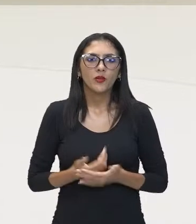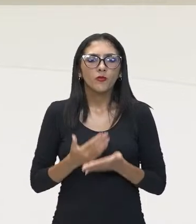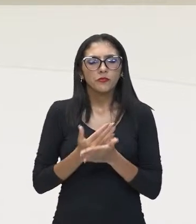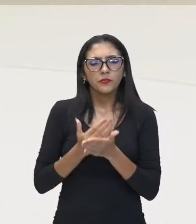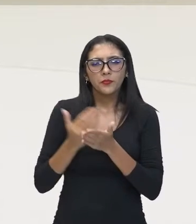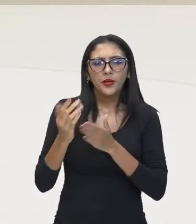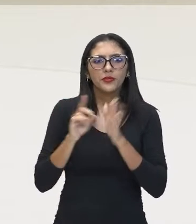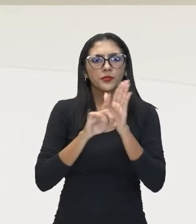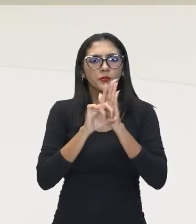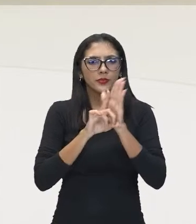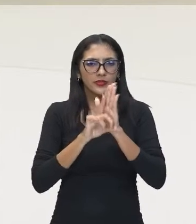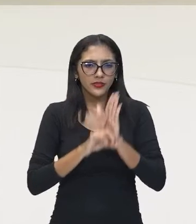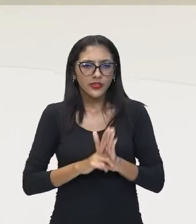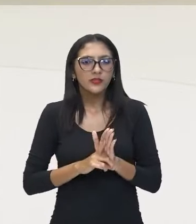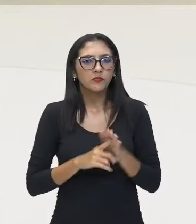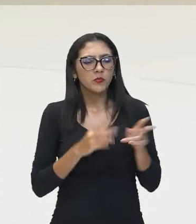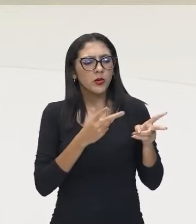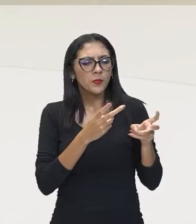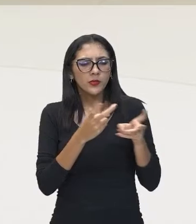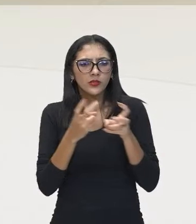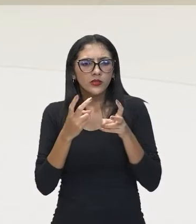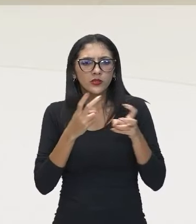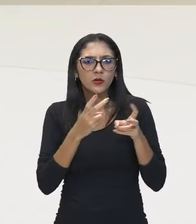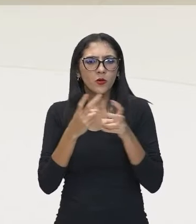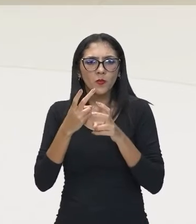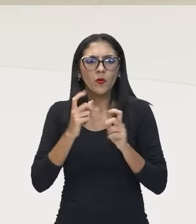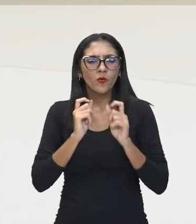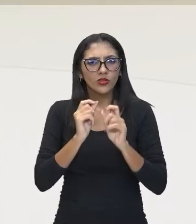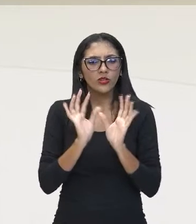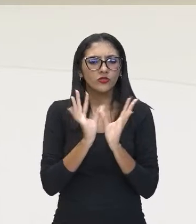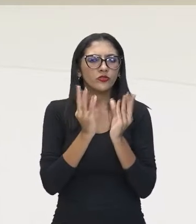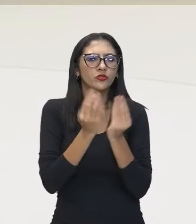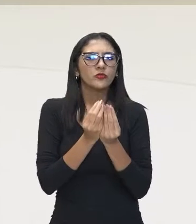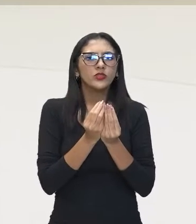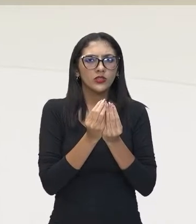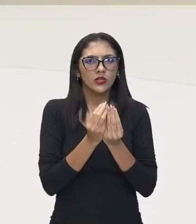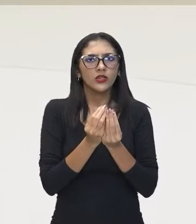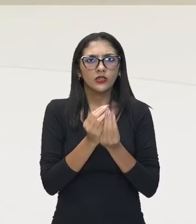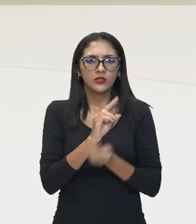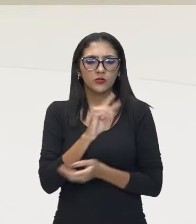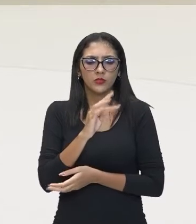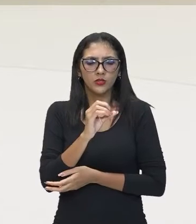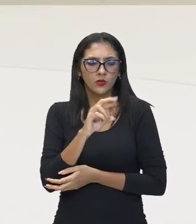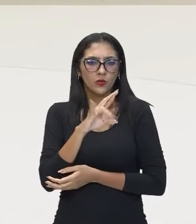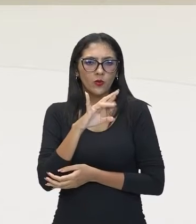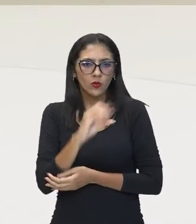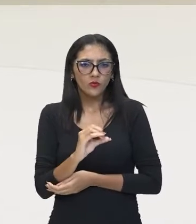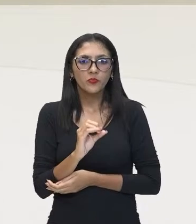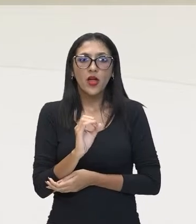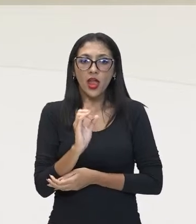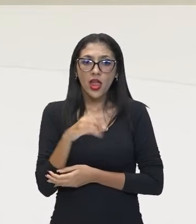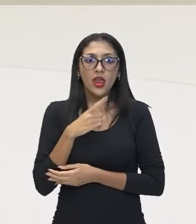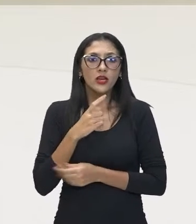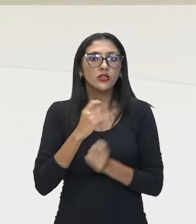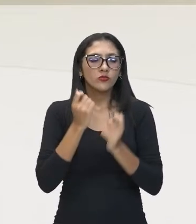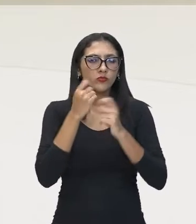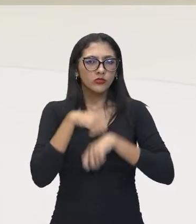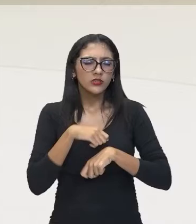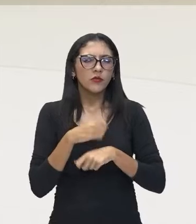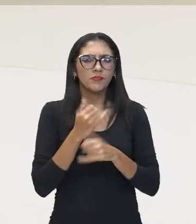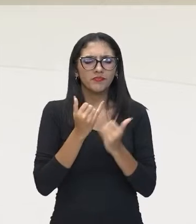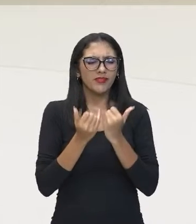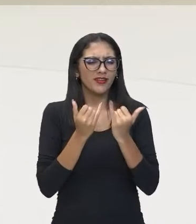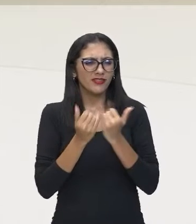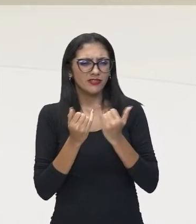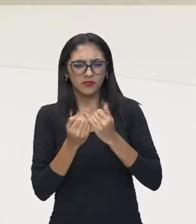né, constataram-se aí, observou-se esses sais de tório, eles eram capazes de emitir raios semelhantes